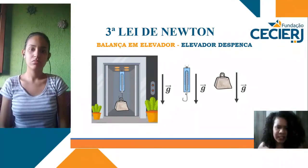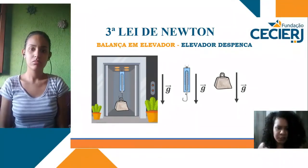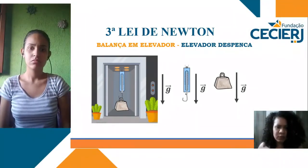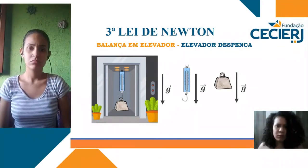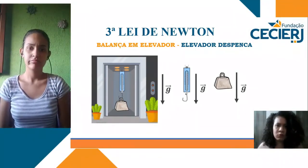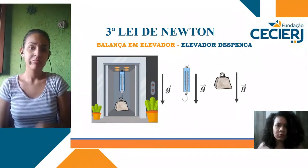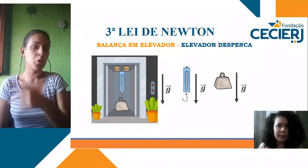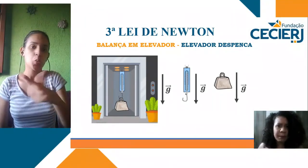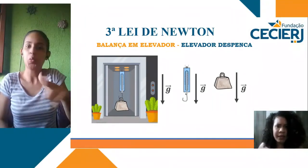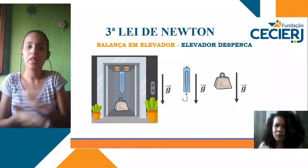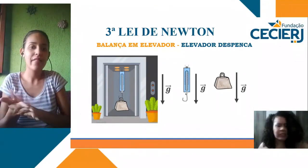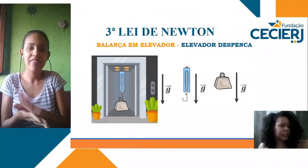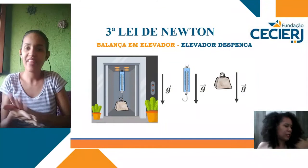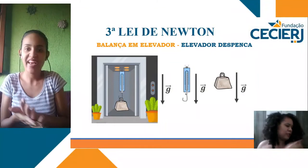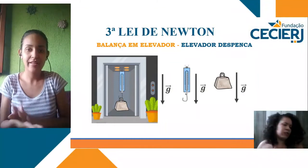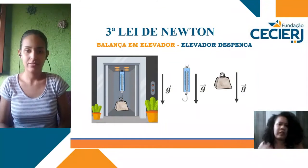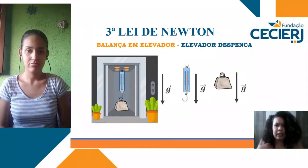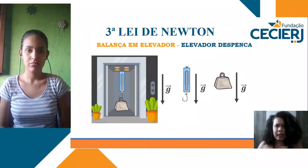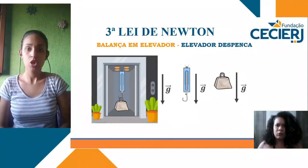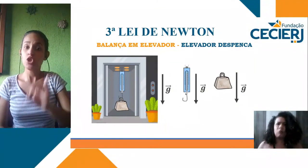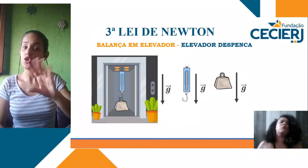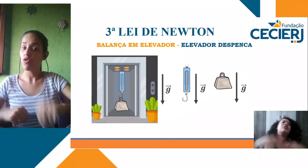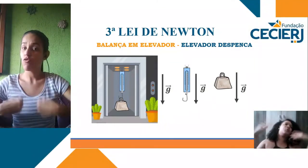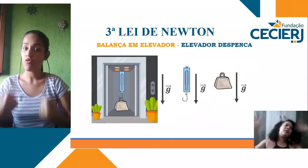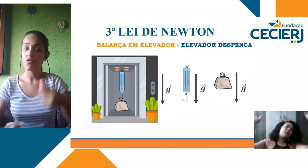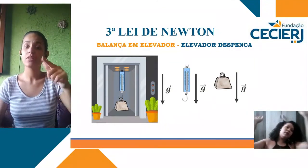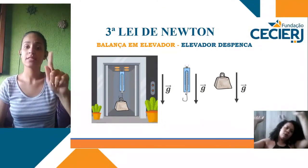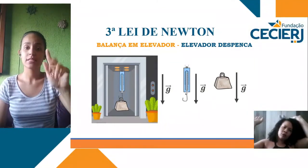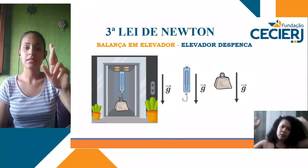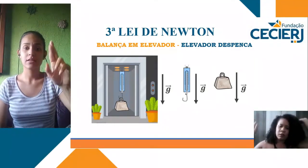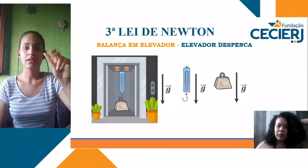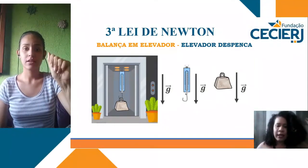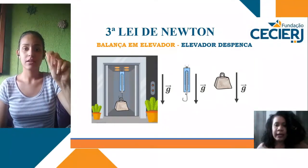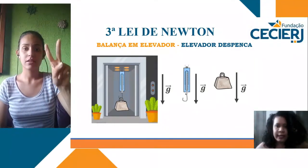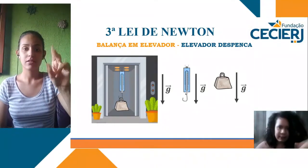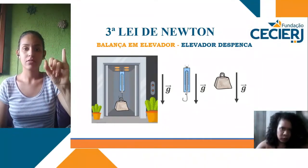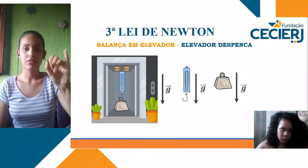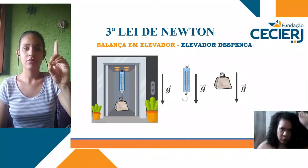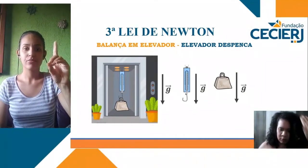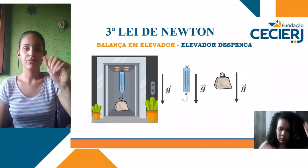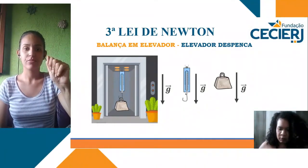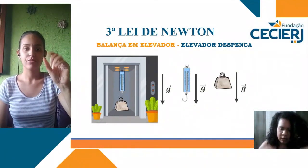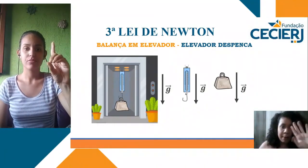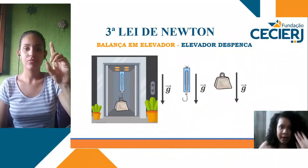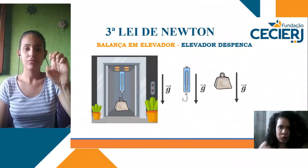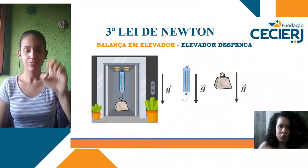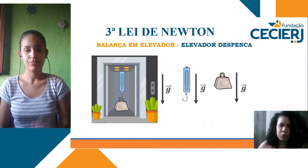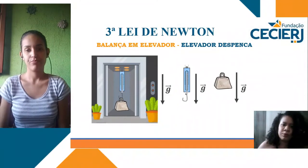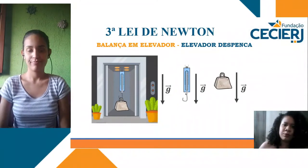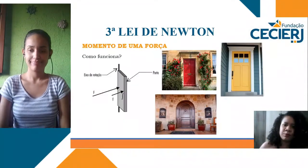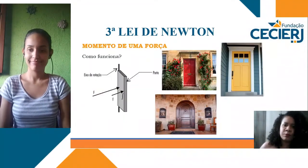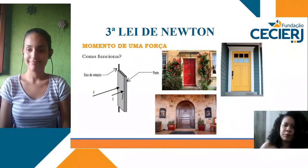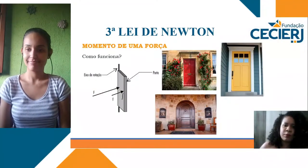força que está agindo sobre todo mundo é peso, não vai ter tração, não vai ter nada. Todo mundo está despencando ali, elevador